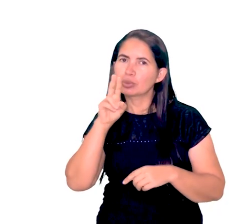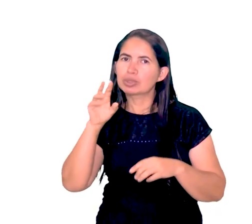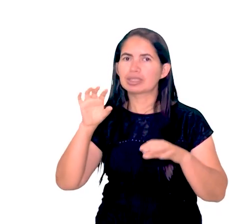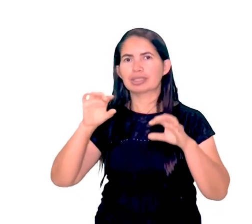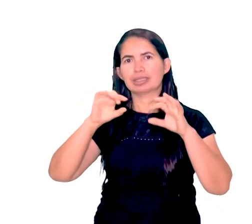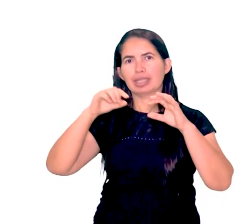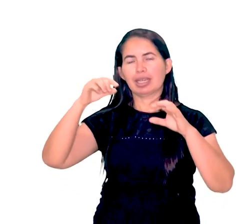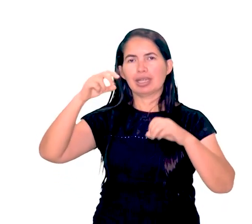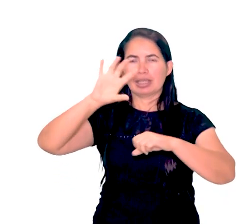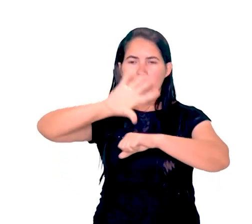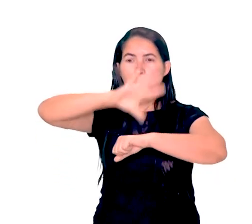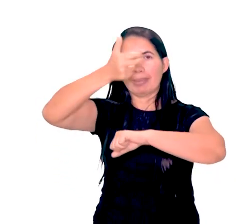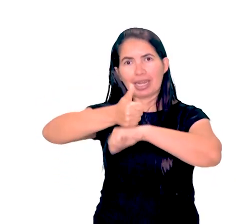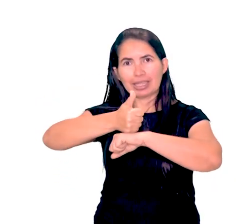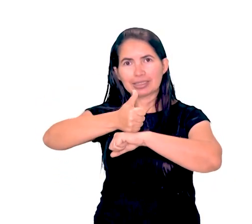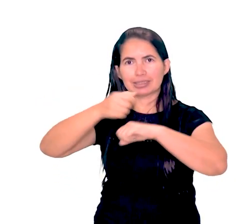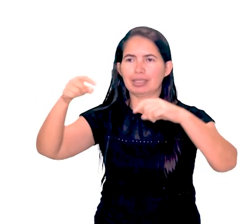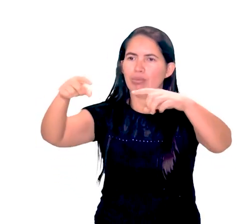A